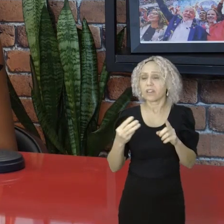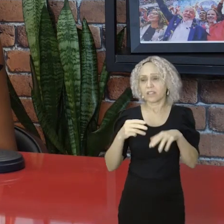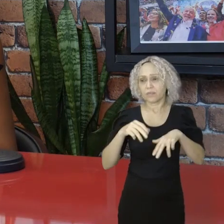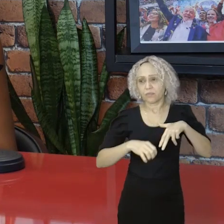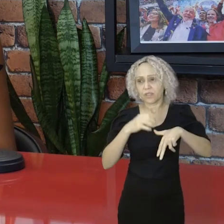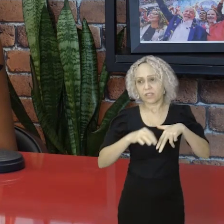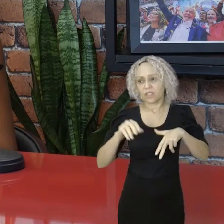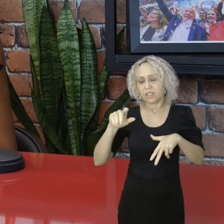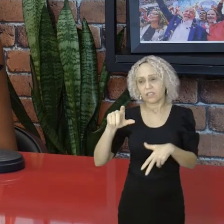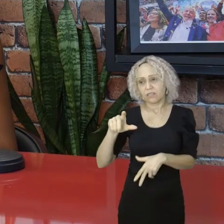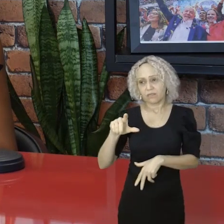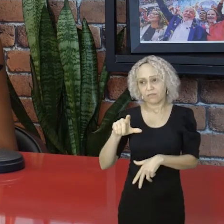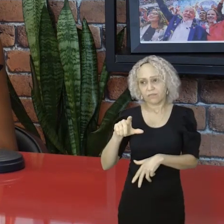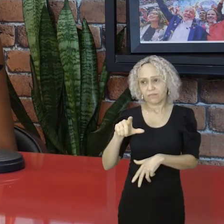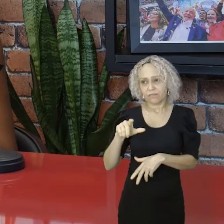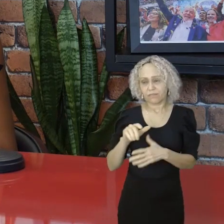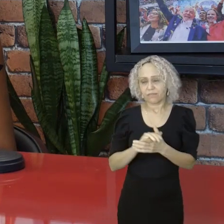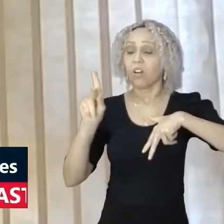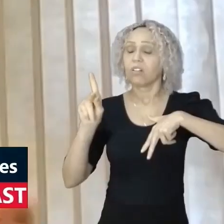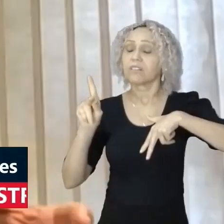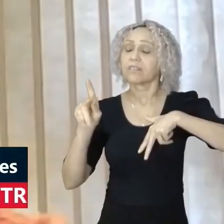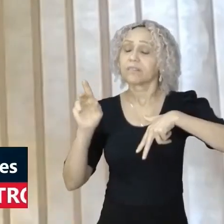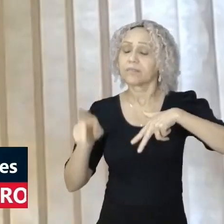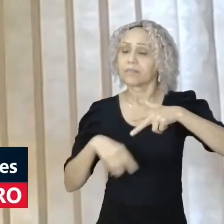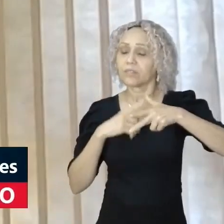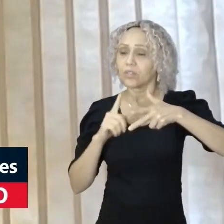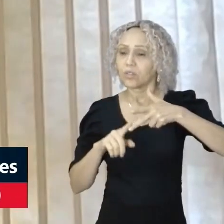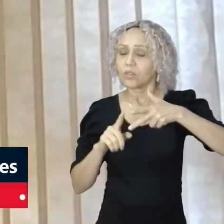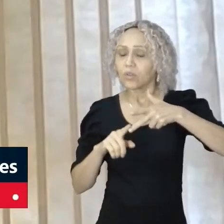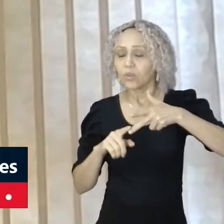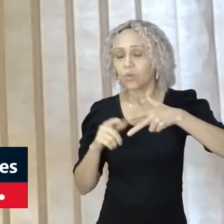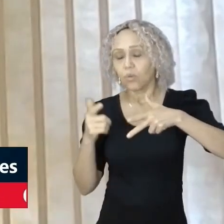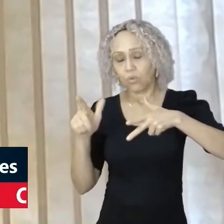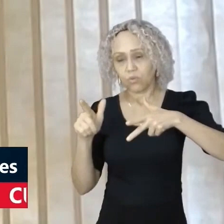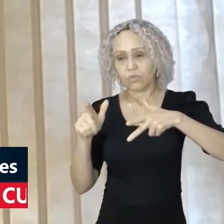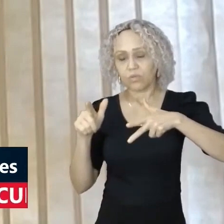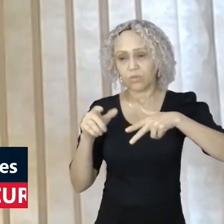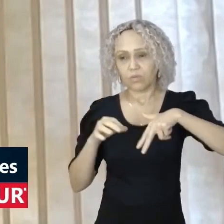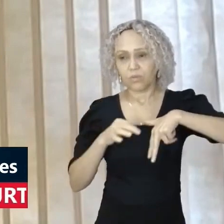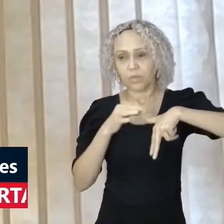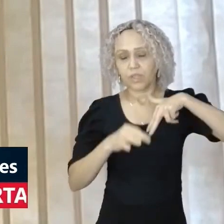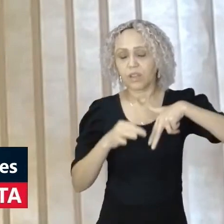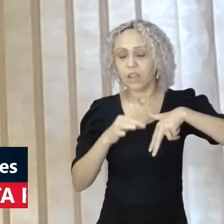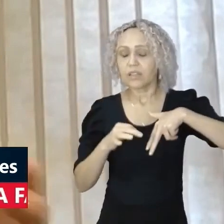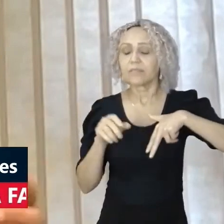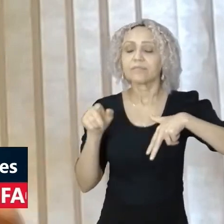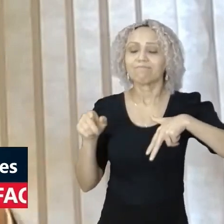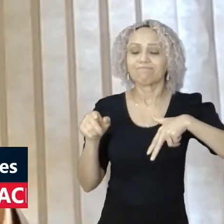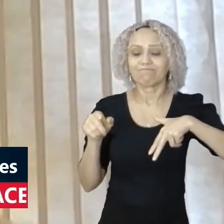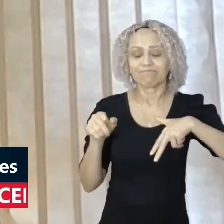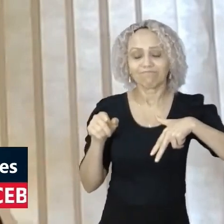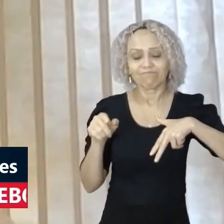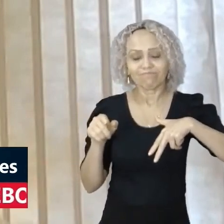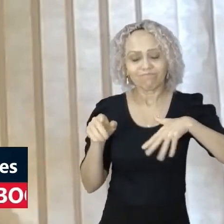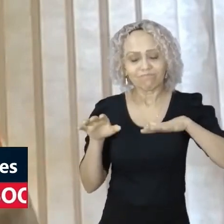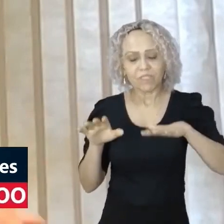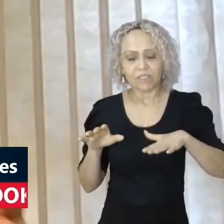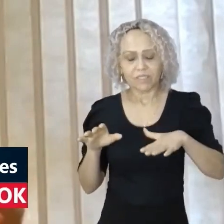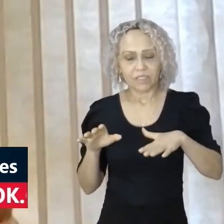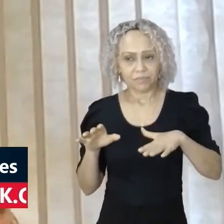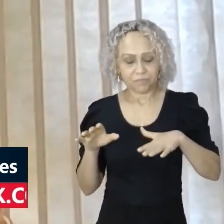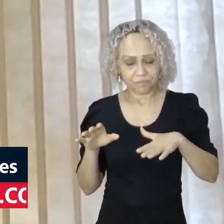do STF, Ricardo Lewandowski. O decreto do presidente Lula estabelece isso, como eu disse, um